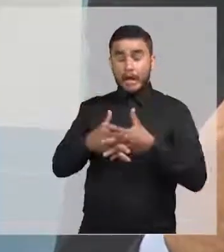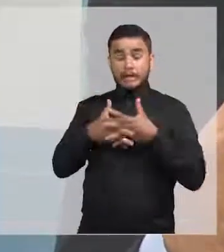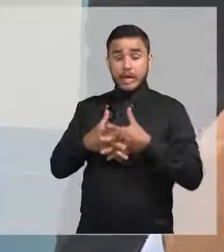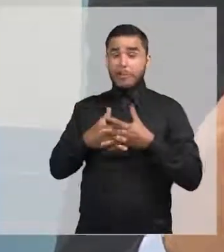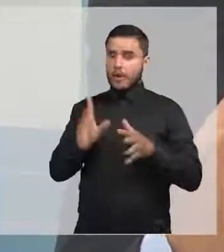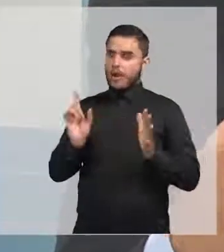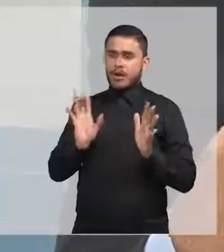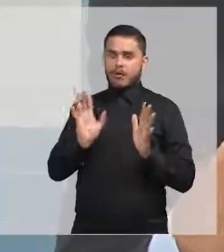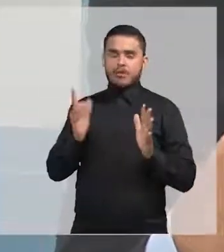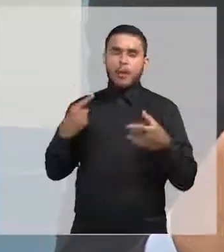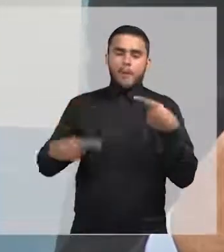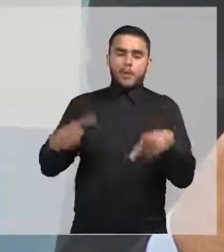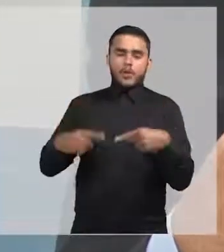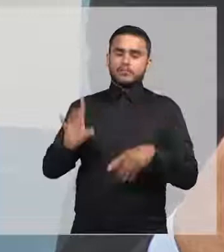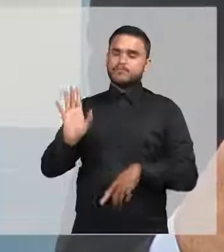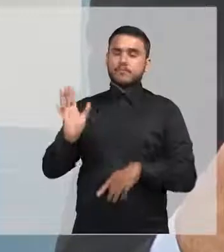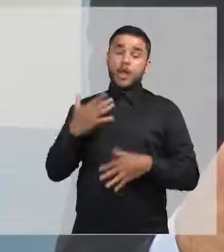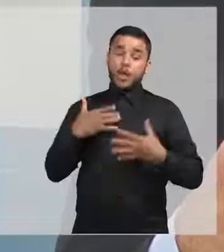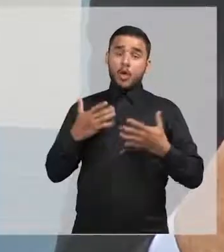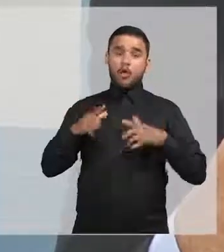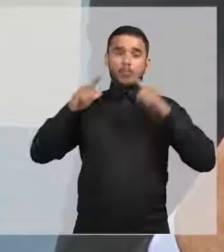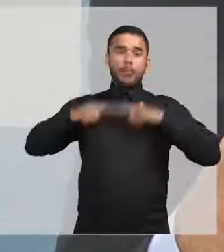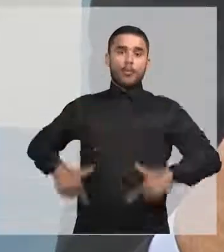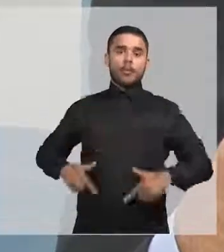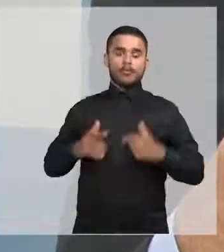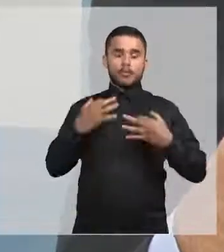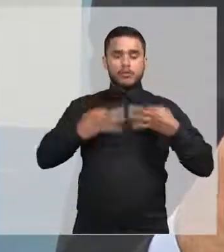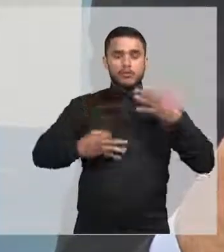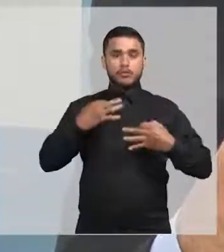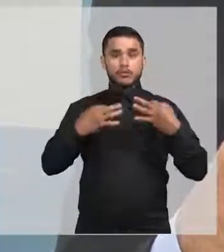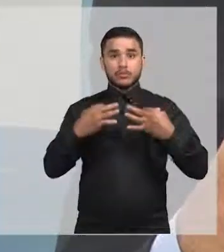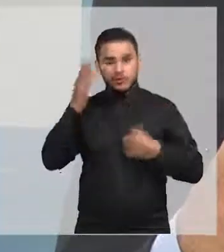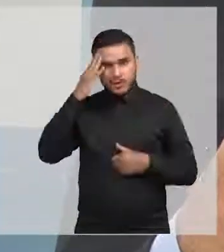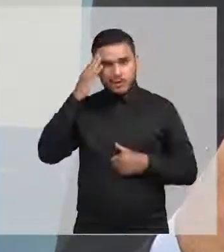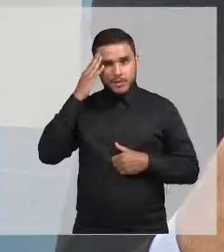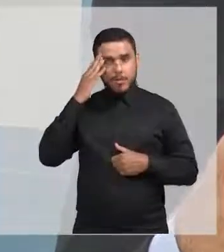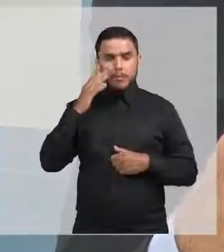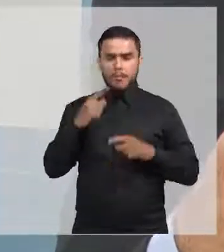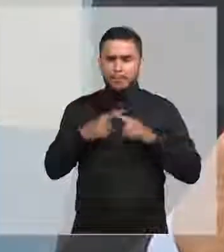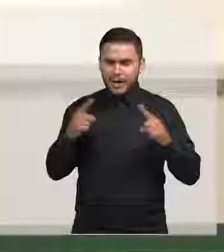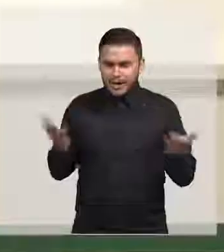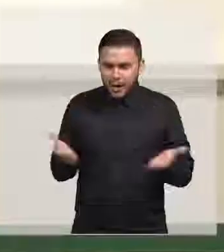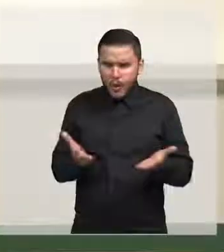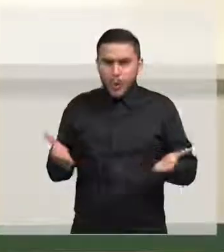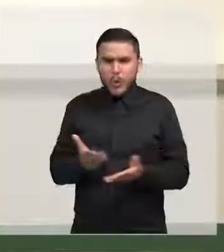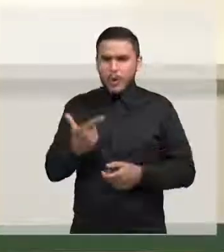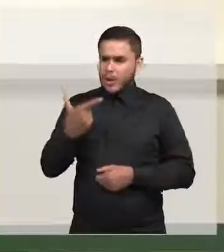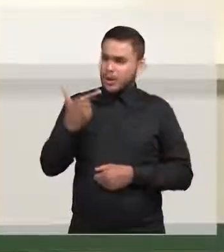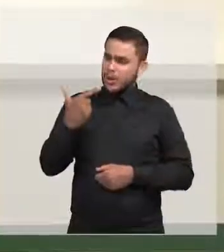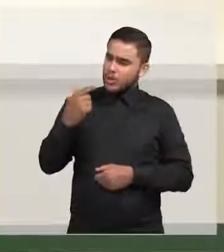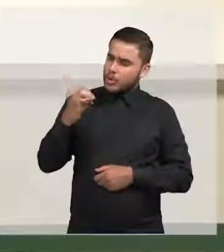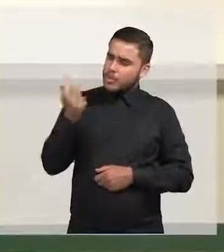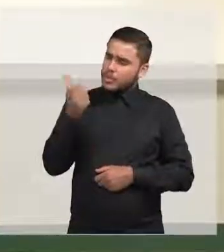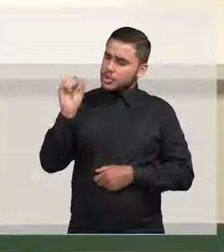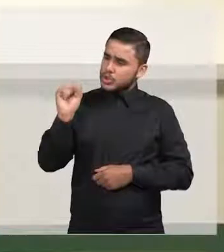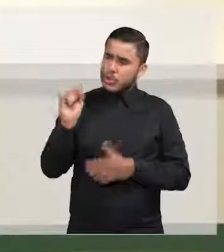Sérgio Moro com a extrema-direita. Horas antes do anúncio, o analista de relações